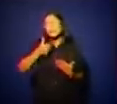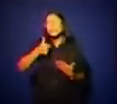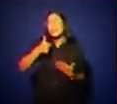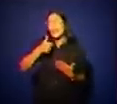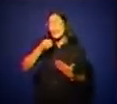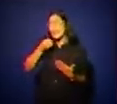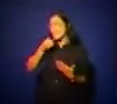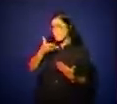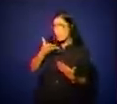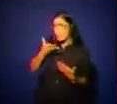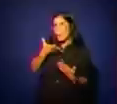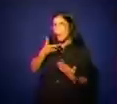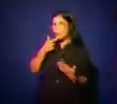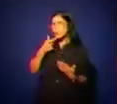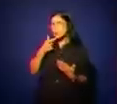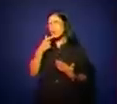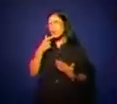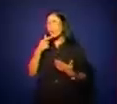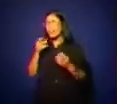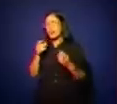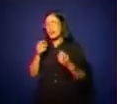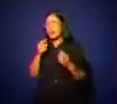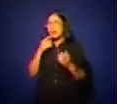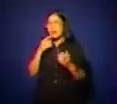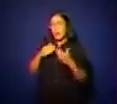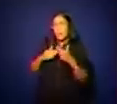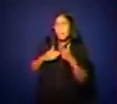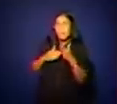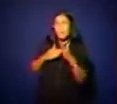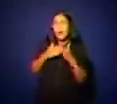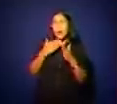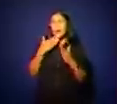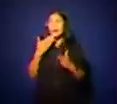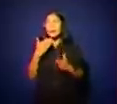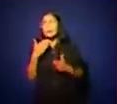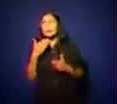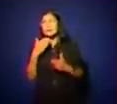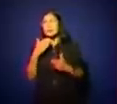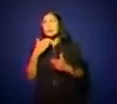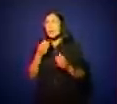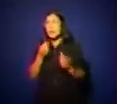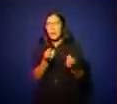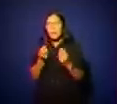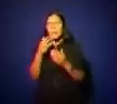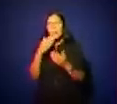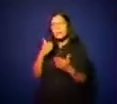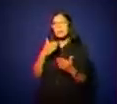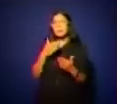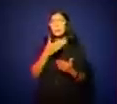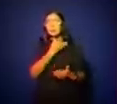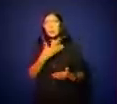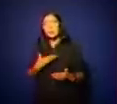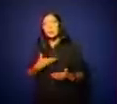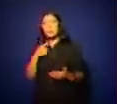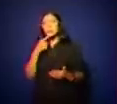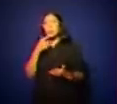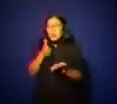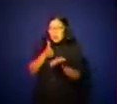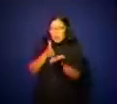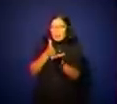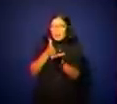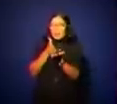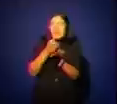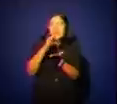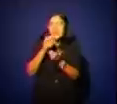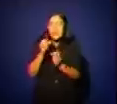sem afetar preço de mercado sem afetar a expectativa porque as pessoas entendem que esse é um debate natural Então acho que a gente tá caminhando nessa direção o banco